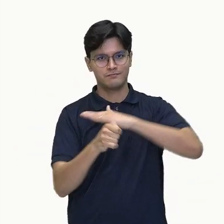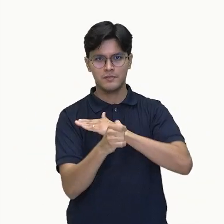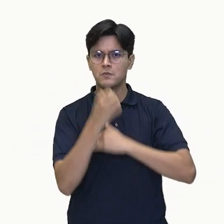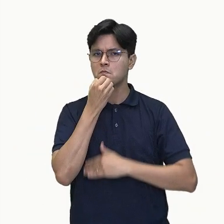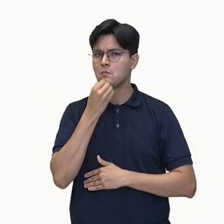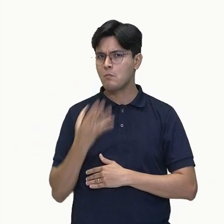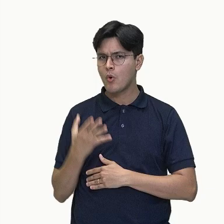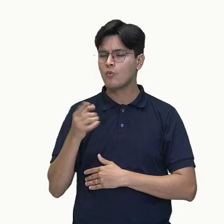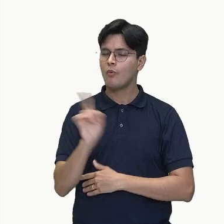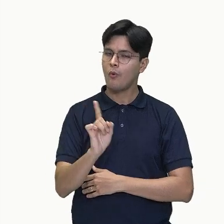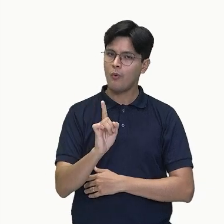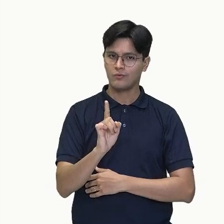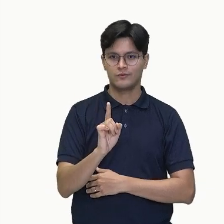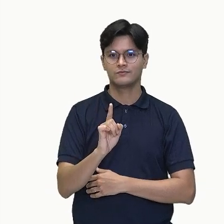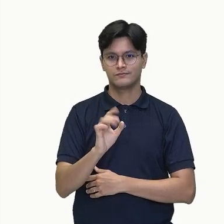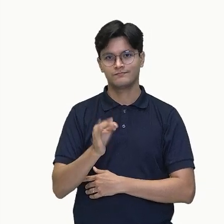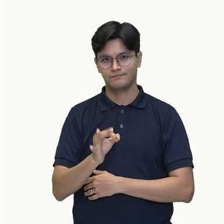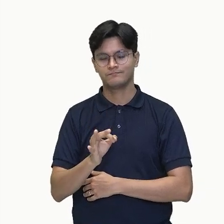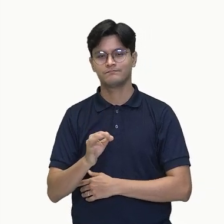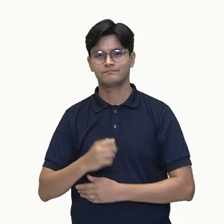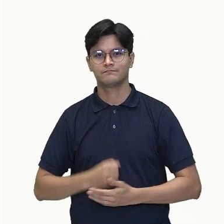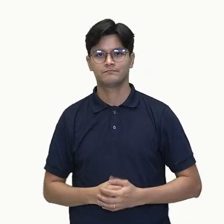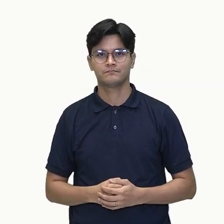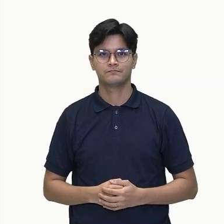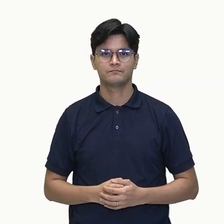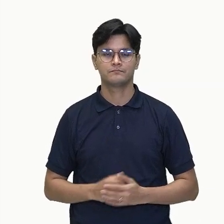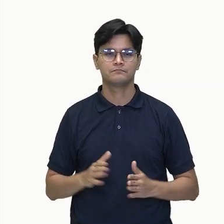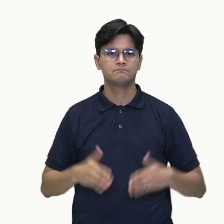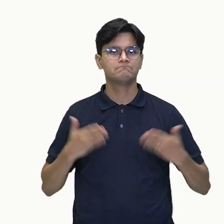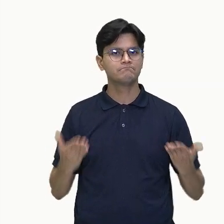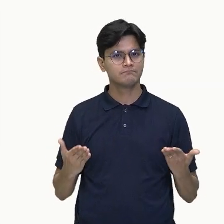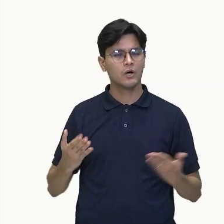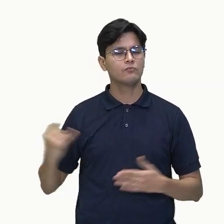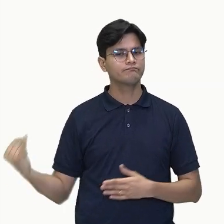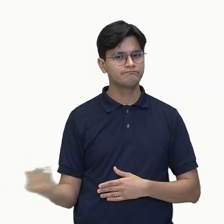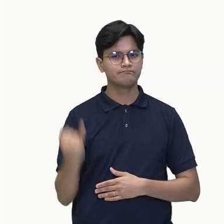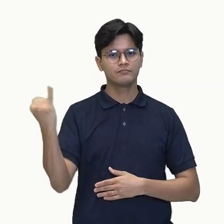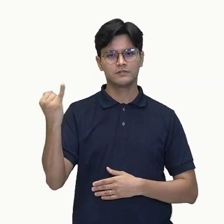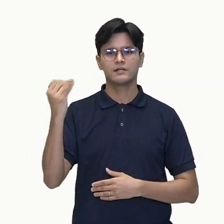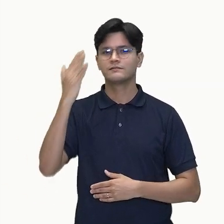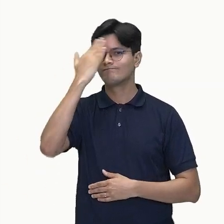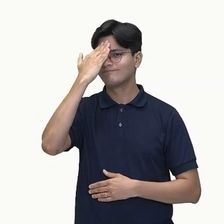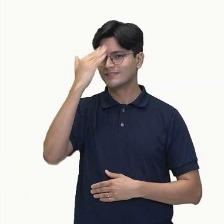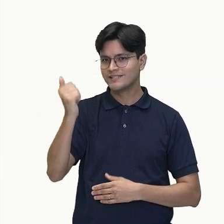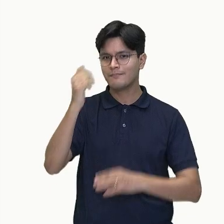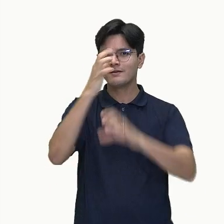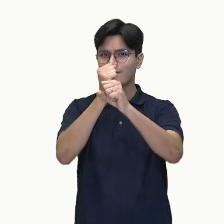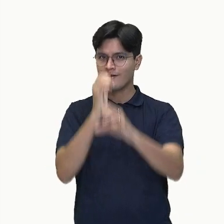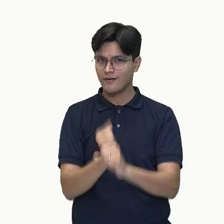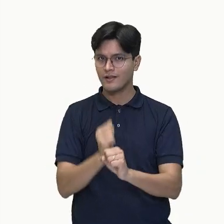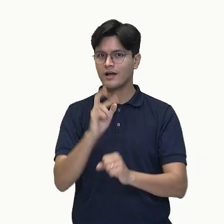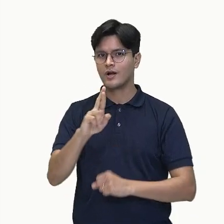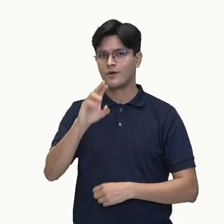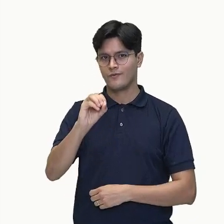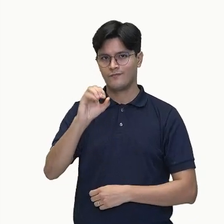aplicar em tal ação. Tá? Então, olha só a importância aí dessa taxa de retorno de investimento.